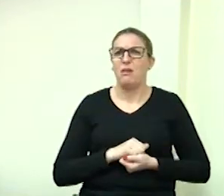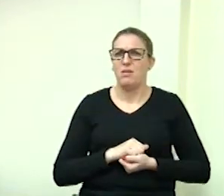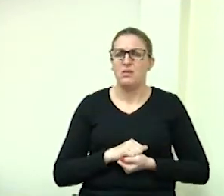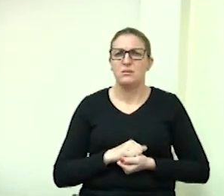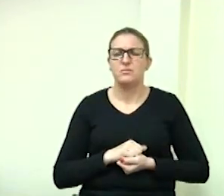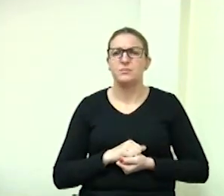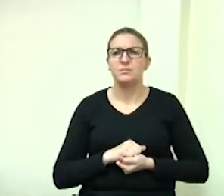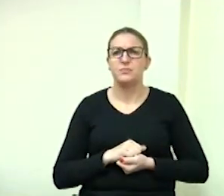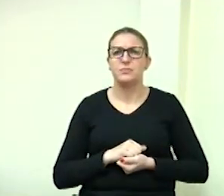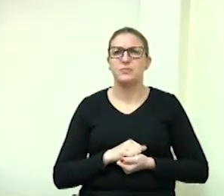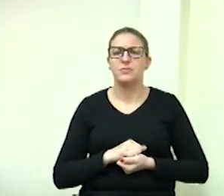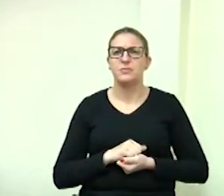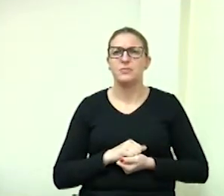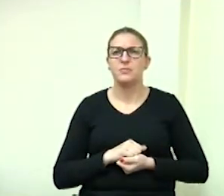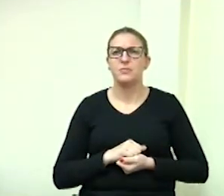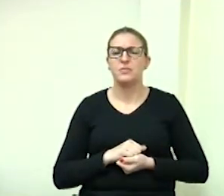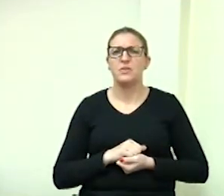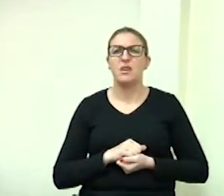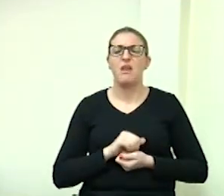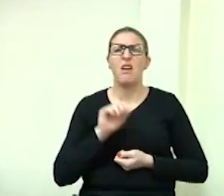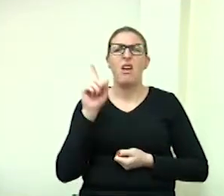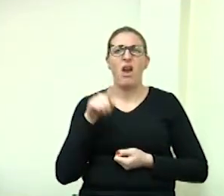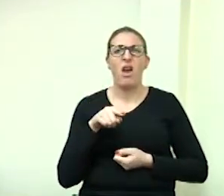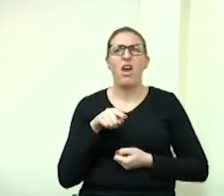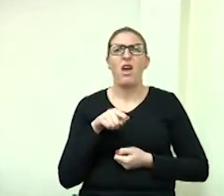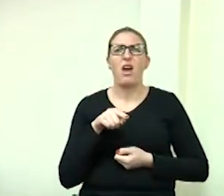é uma fonte muito